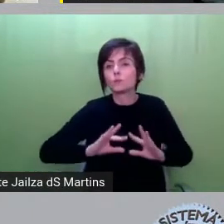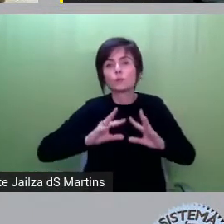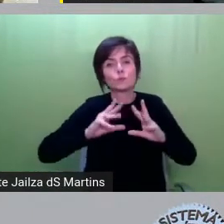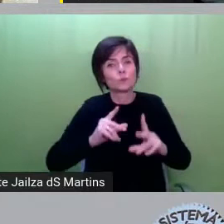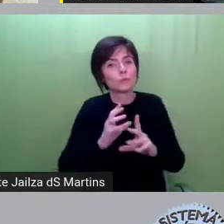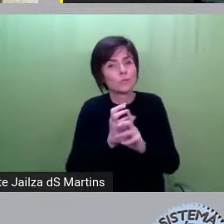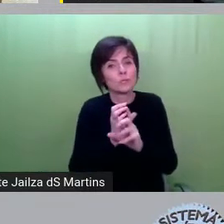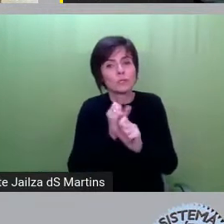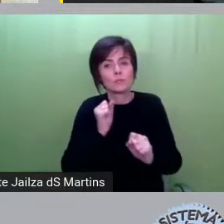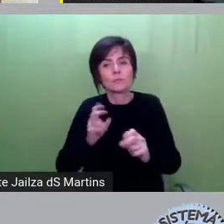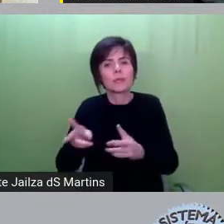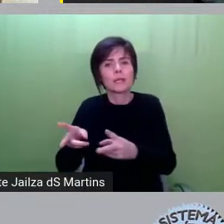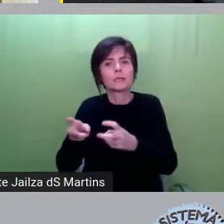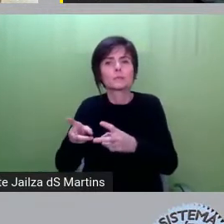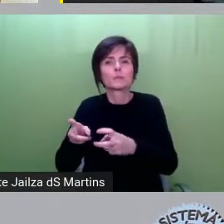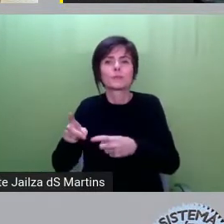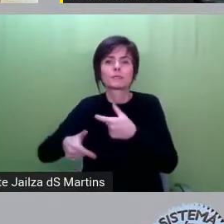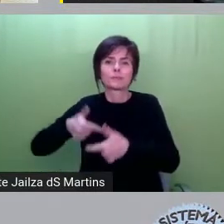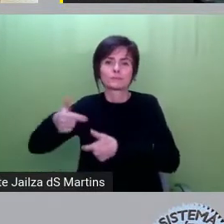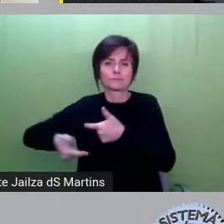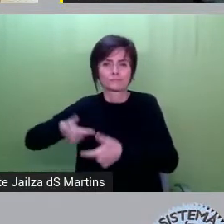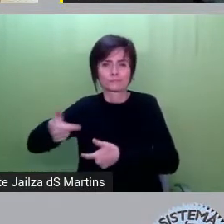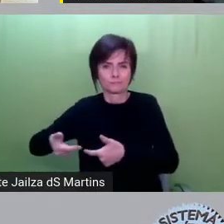da exploração do trabalho,